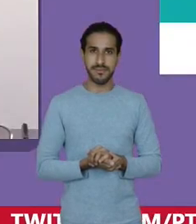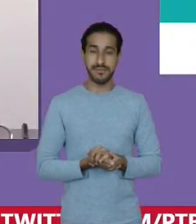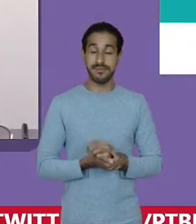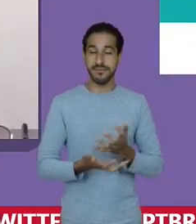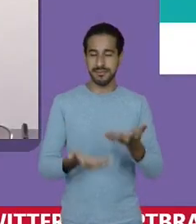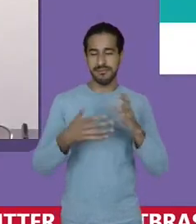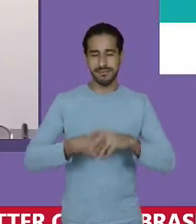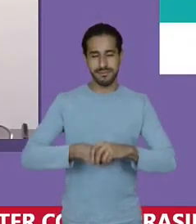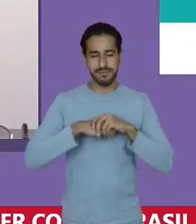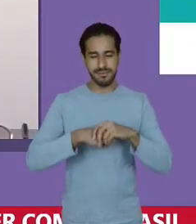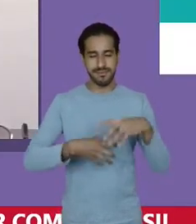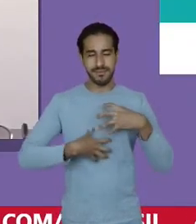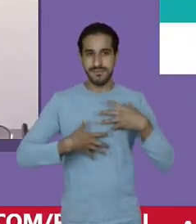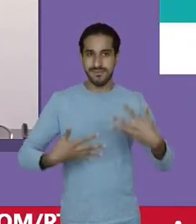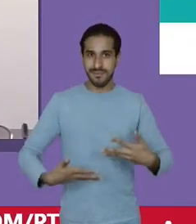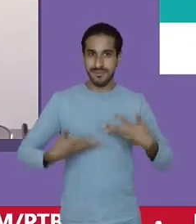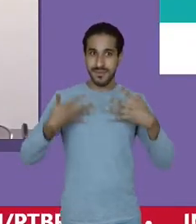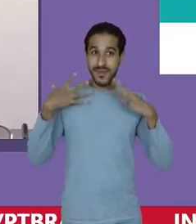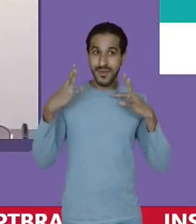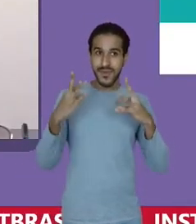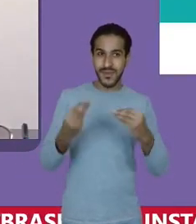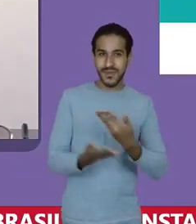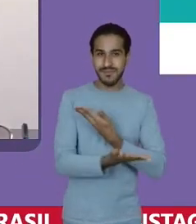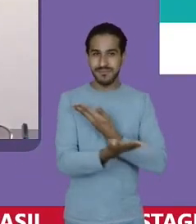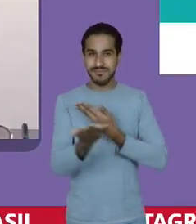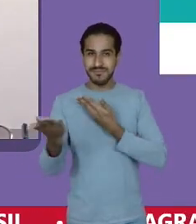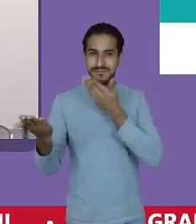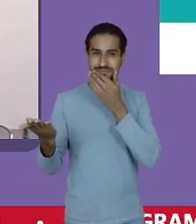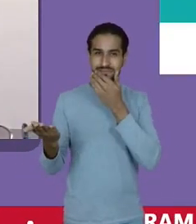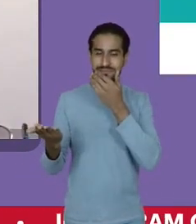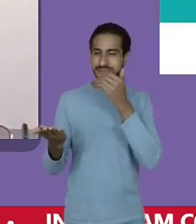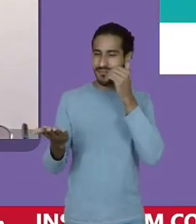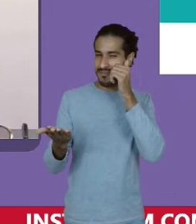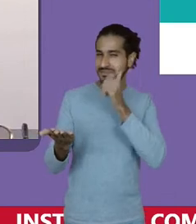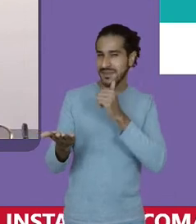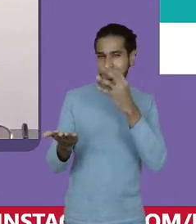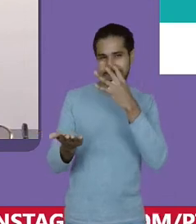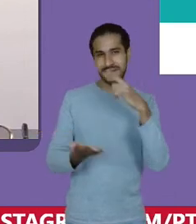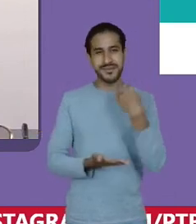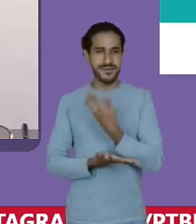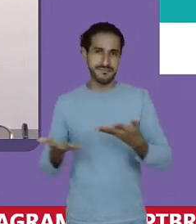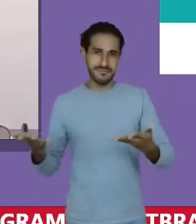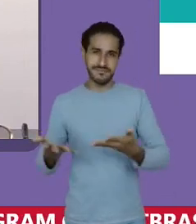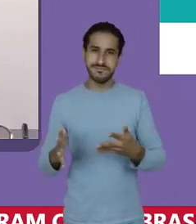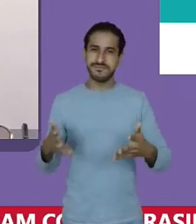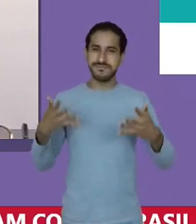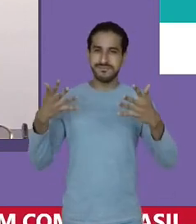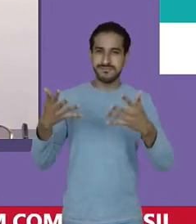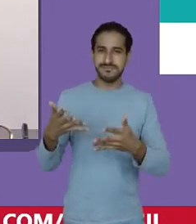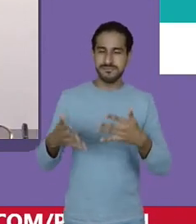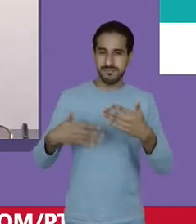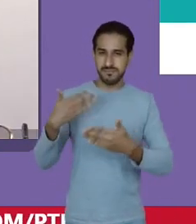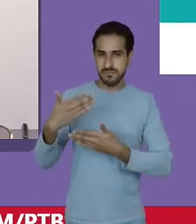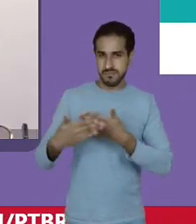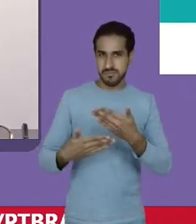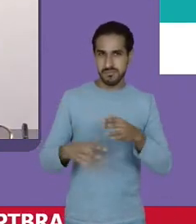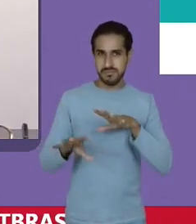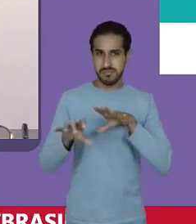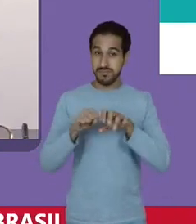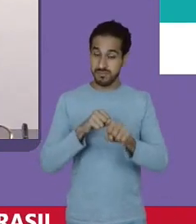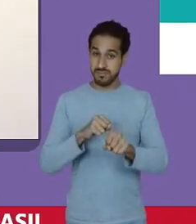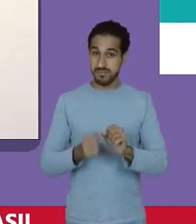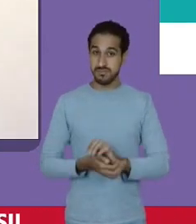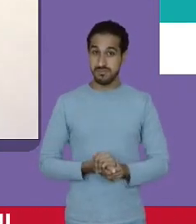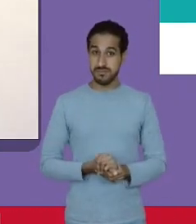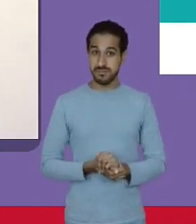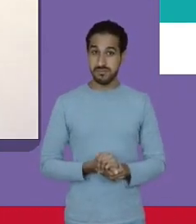Quero saudar com muita alegria todas as companheiras que estão nos assistindo agora, que estão participando desse processo